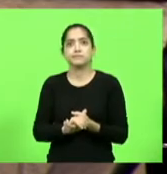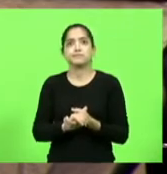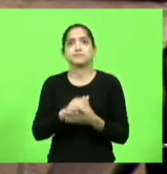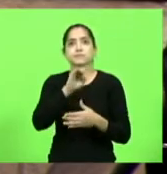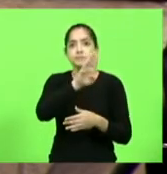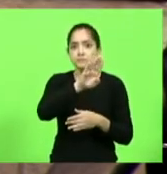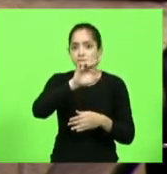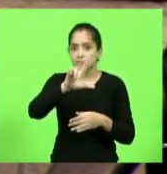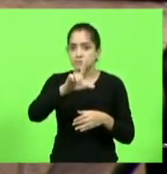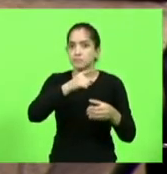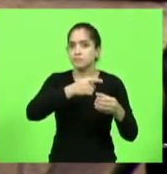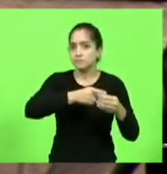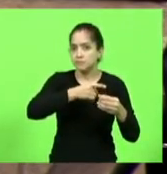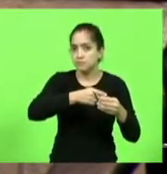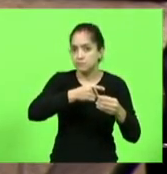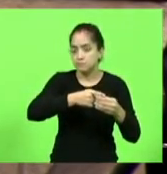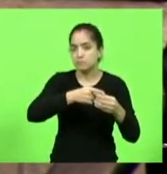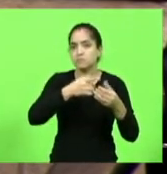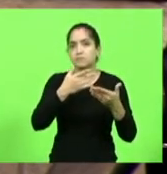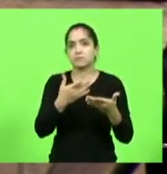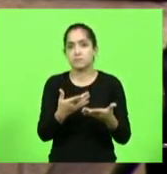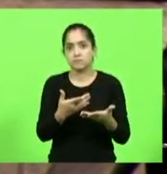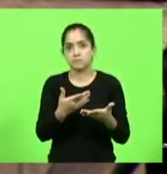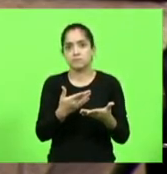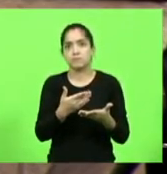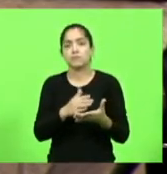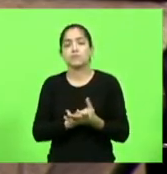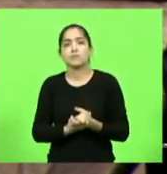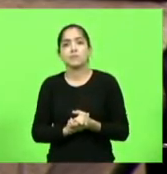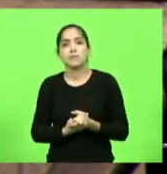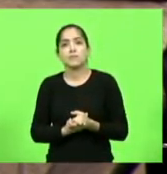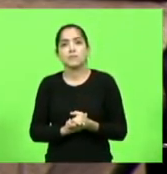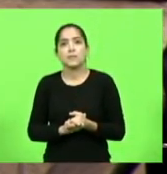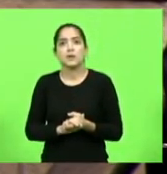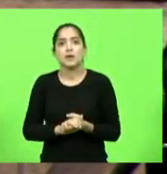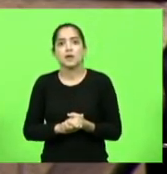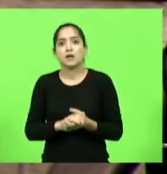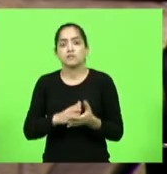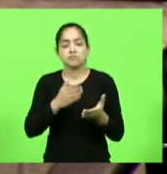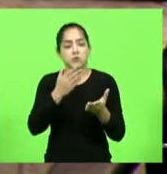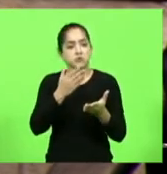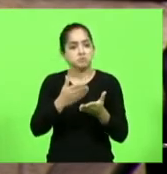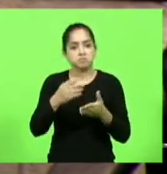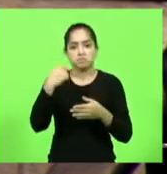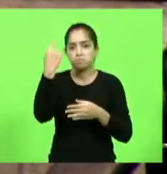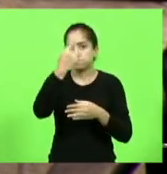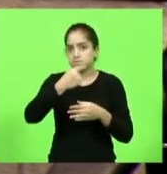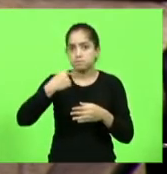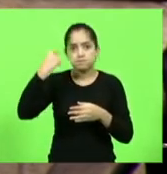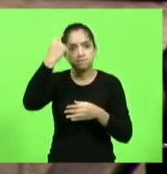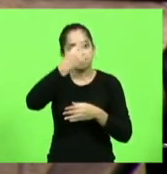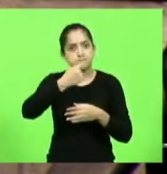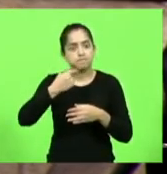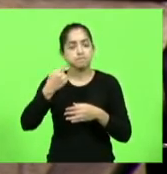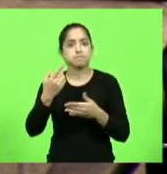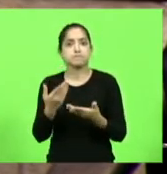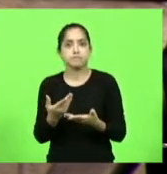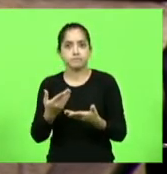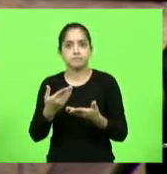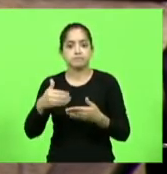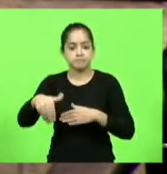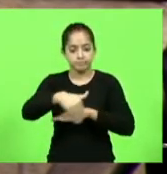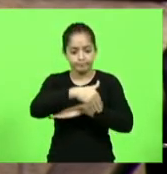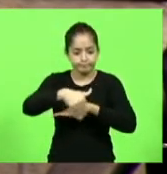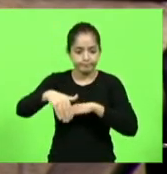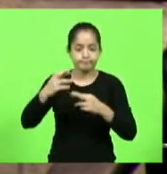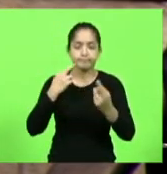Deus quiser, que eu perco uma hora e meia para passar de Blumenau a Indaial, que eu uso essa rodovia toda